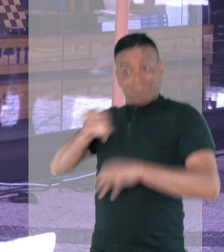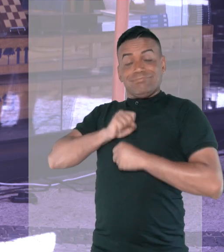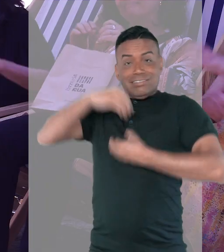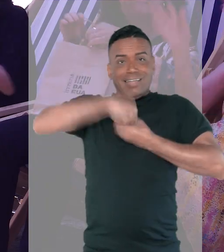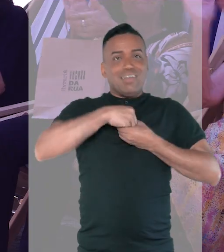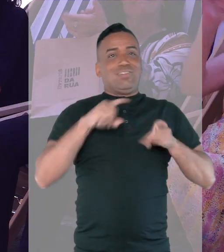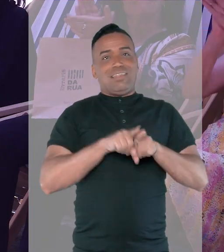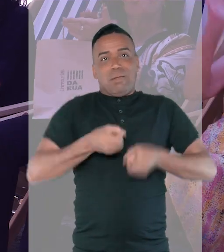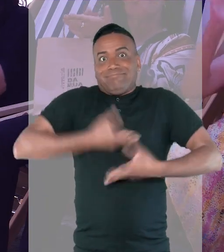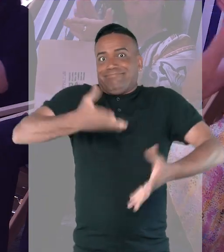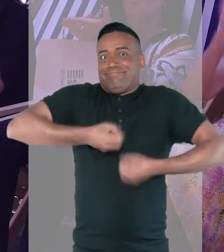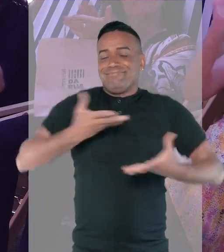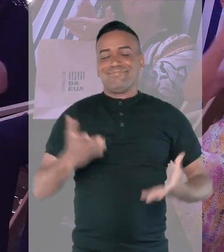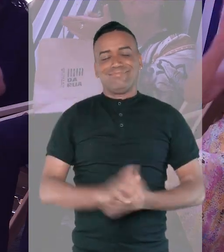na gente.